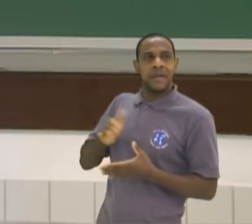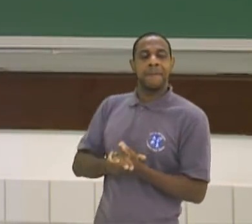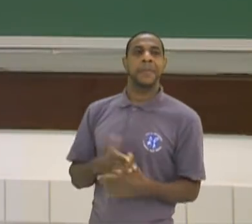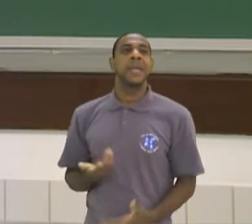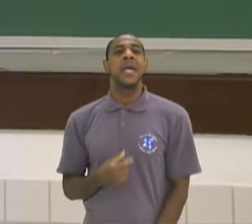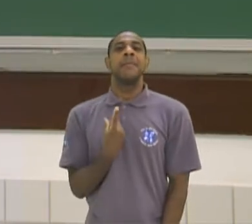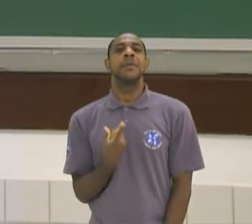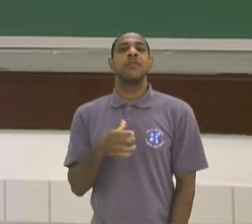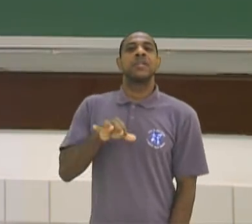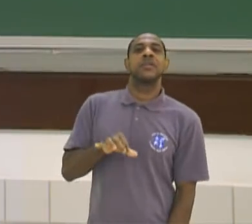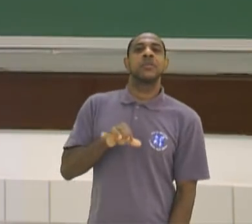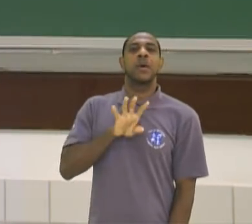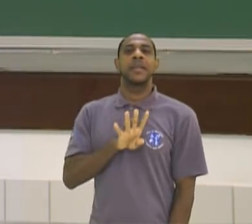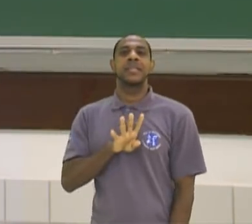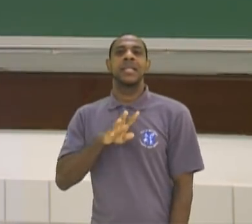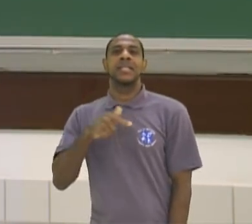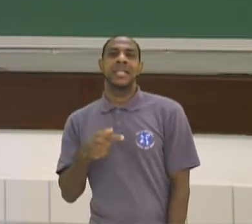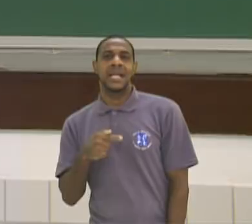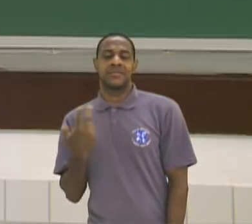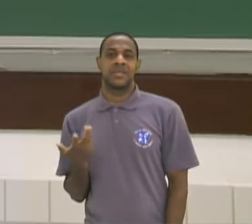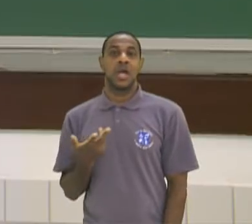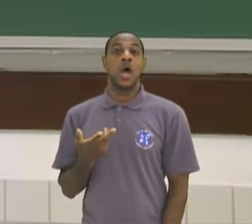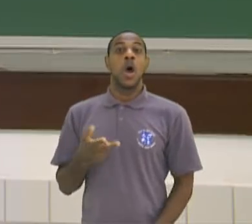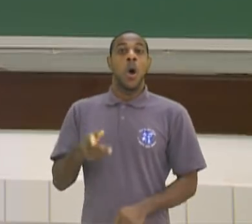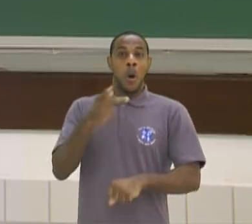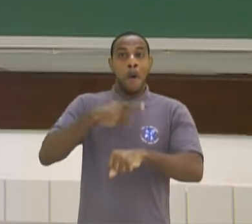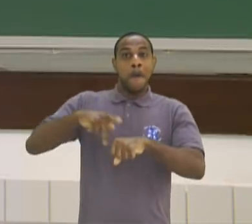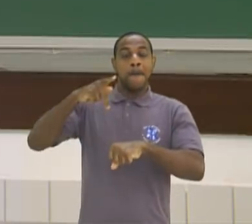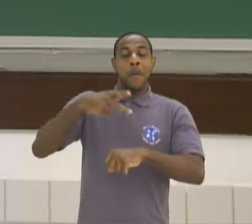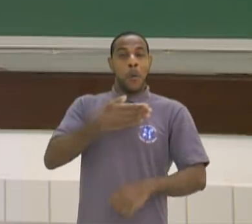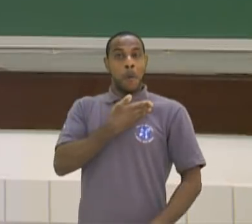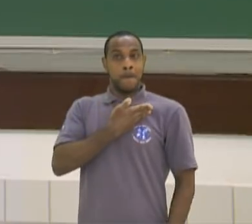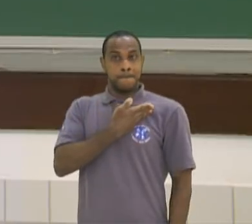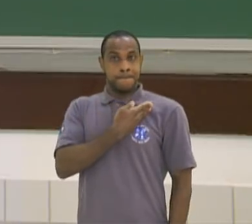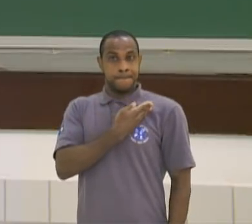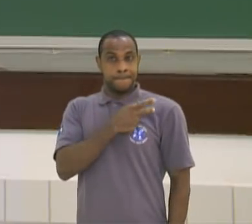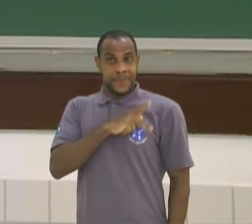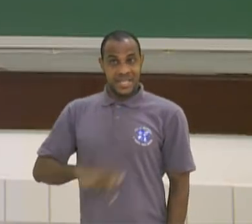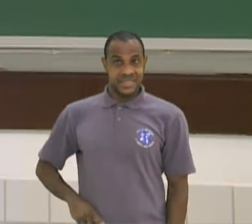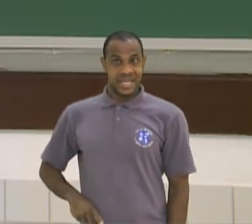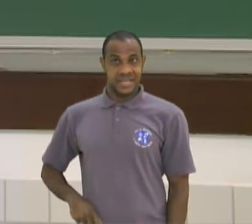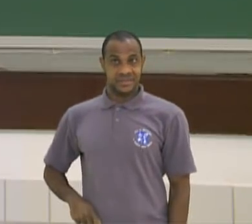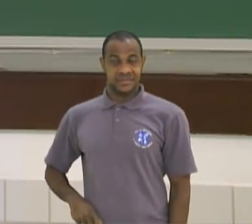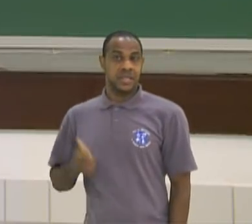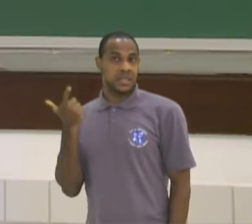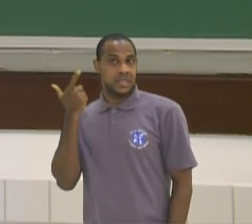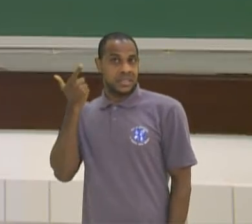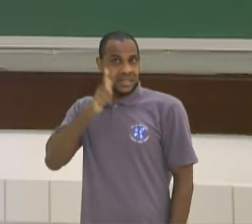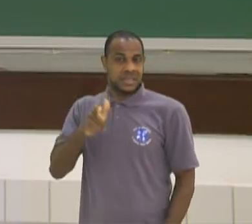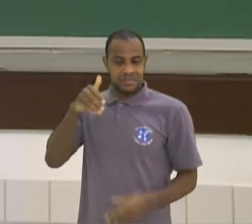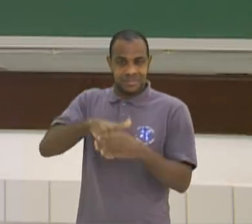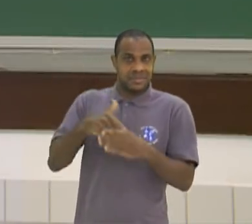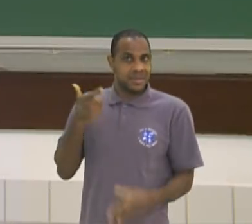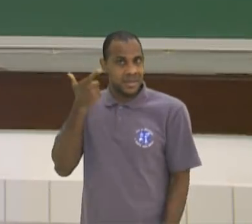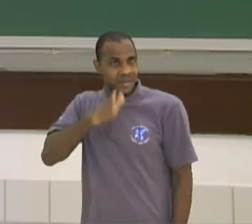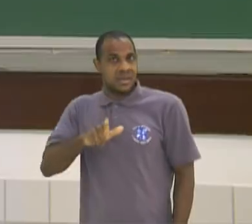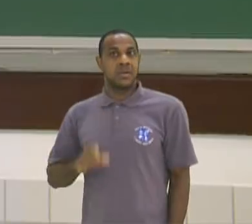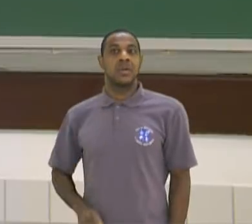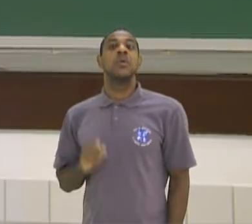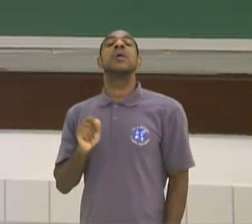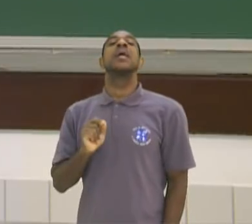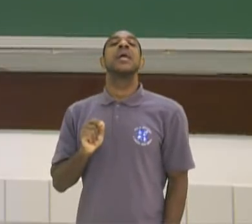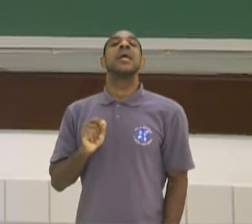1947, o presidente eleito Gonçalves Videla, assim que tomou posse, rompeu